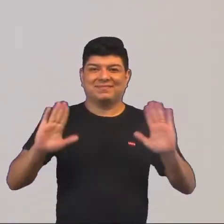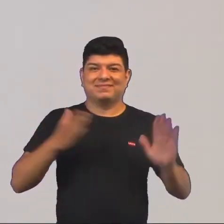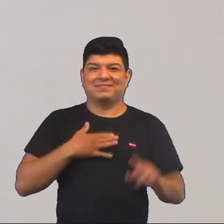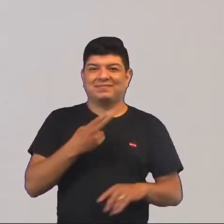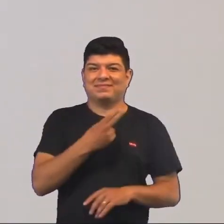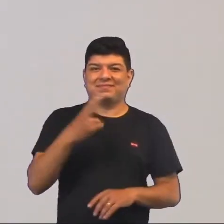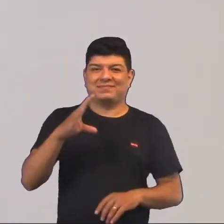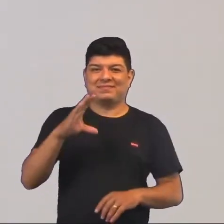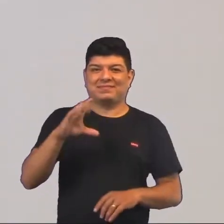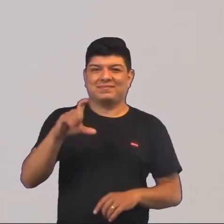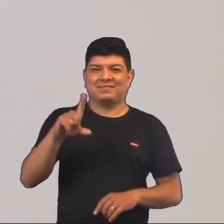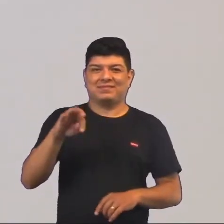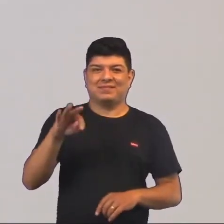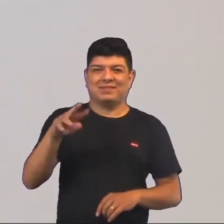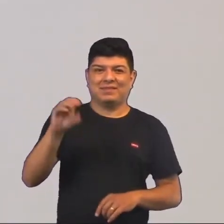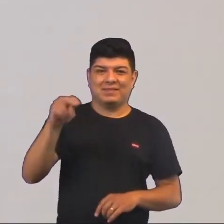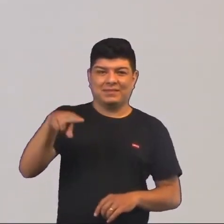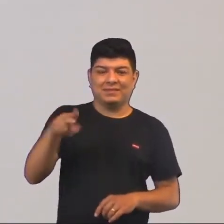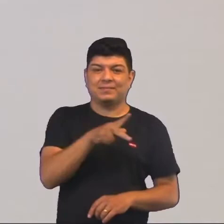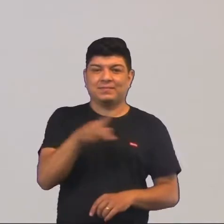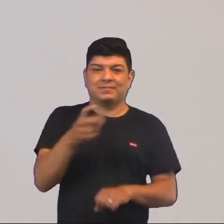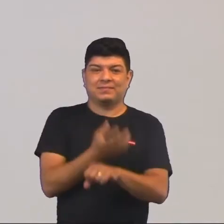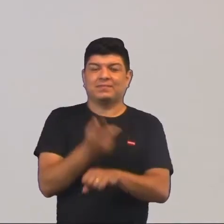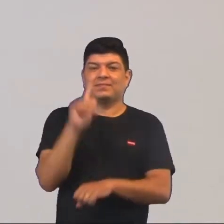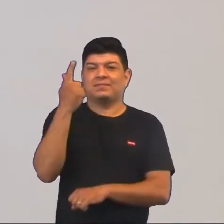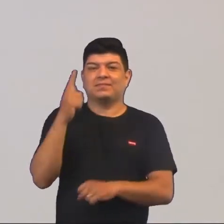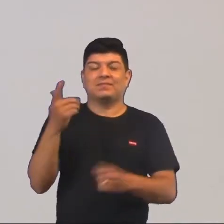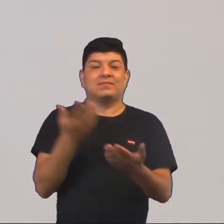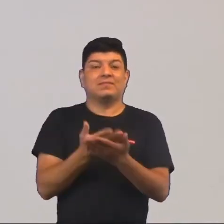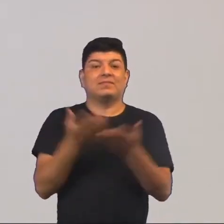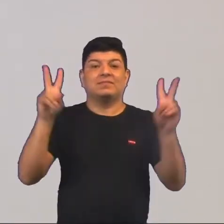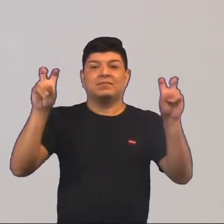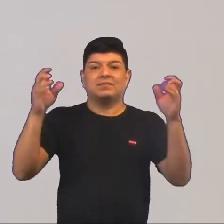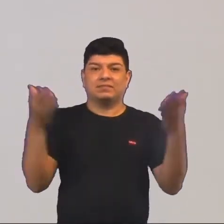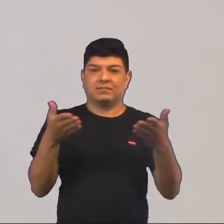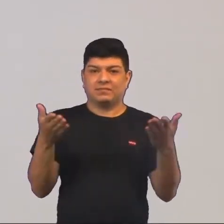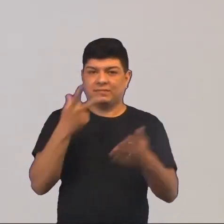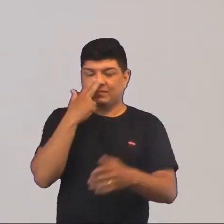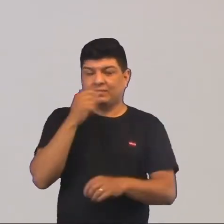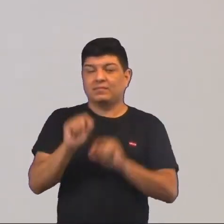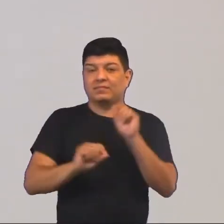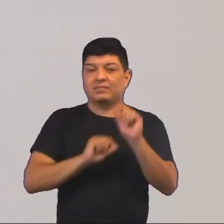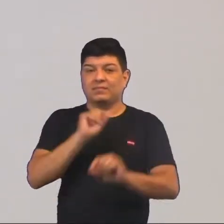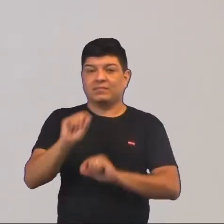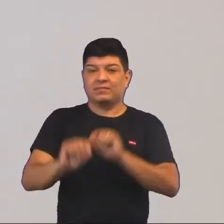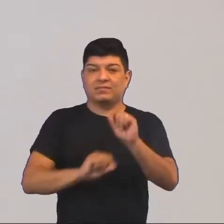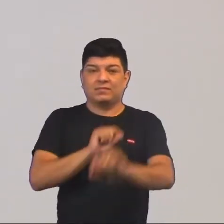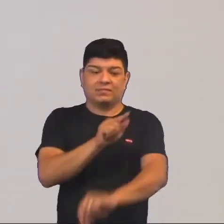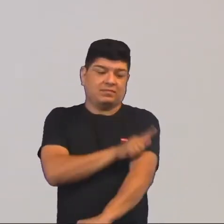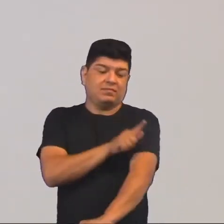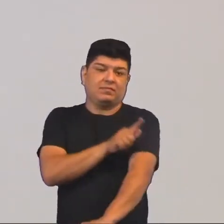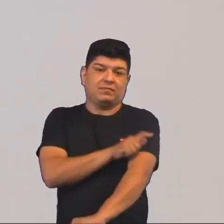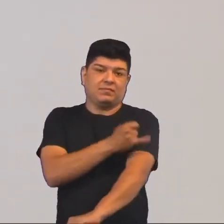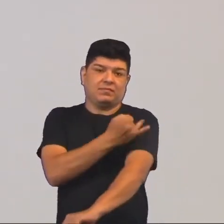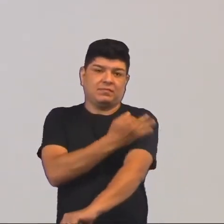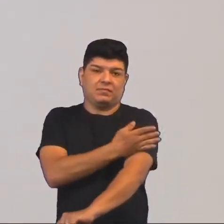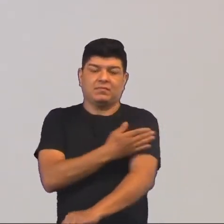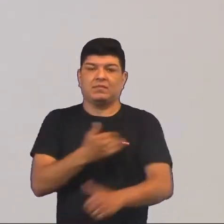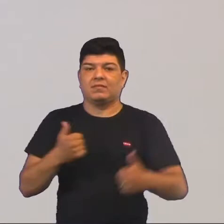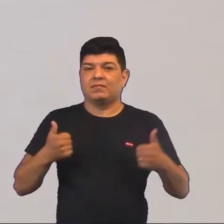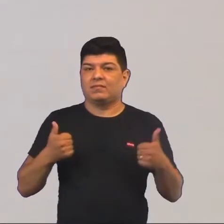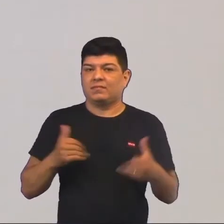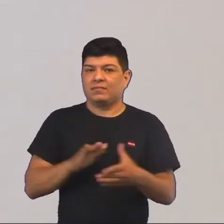Olá, meu nome é Cleilton Amaral, professor de Geografia, e o nosso estudo de hoje é voltado para os alunos do 7º ano do